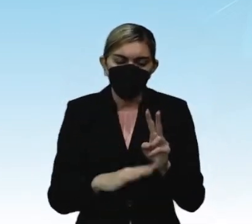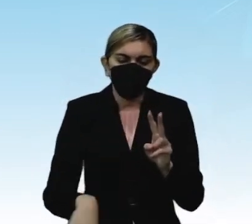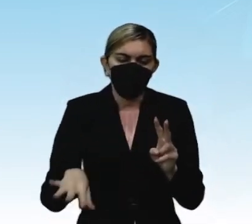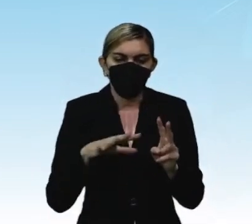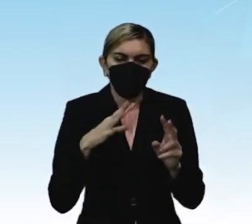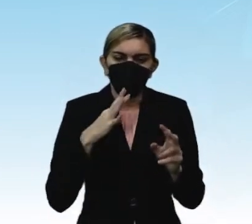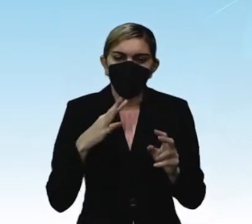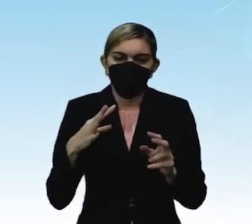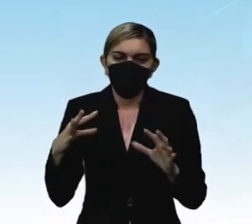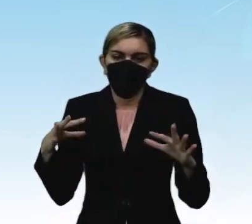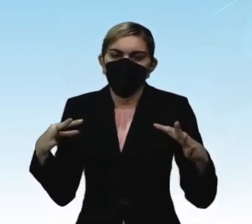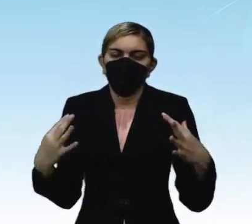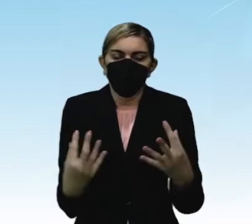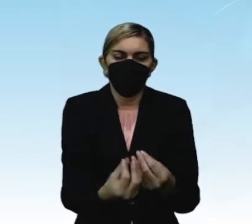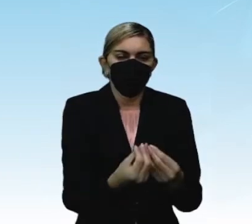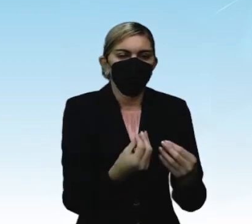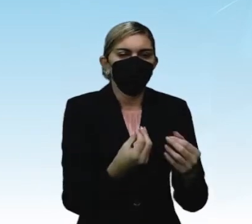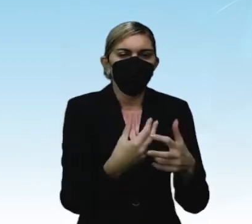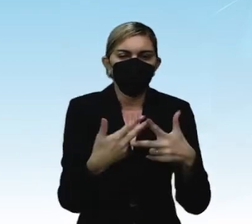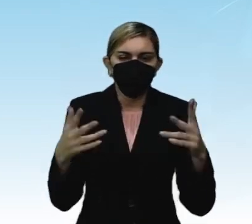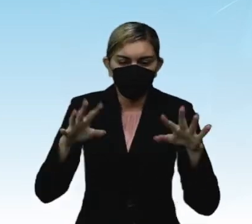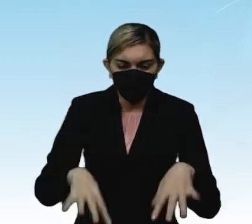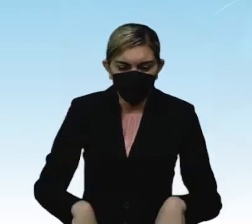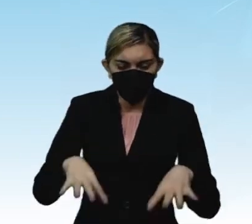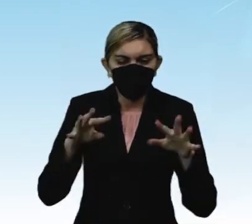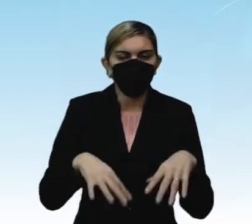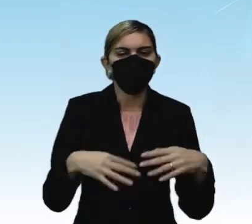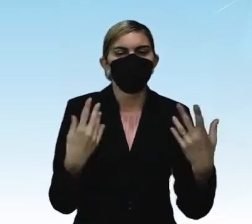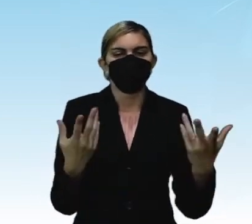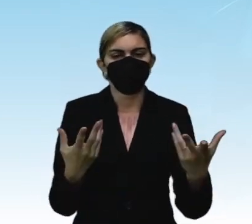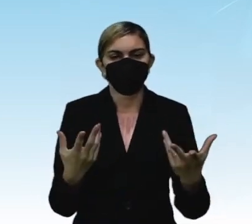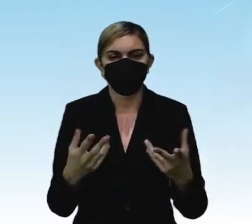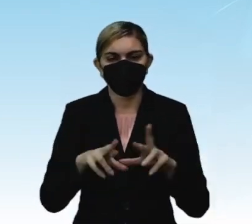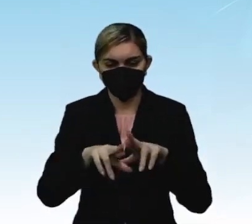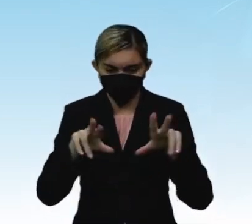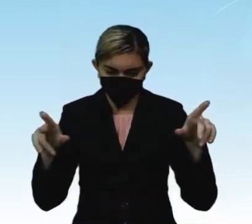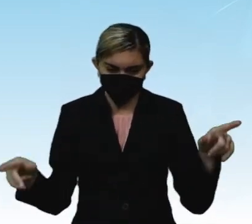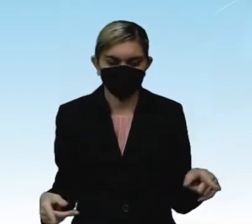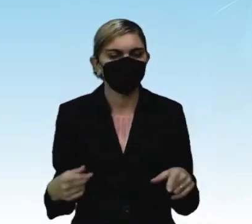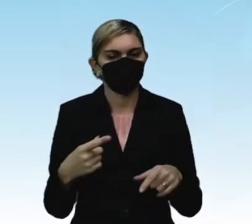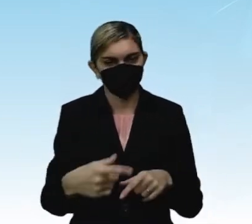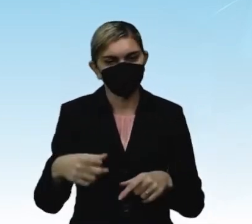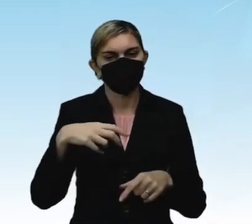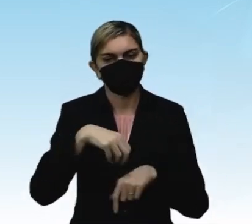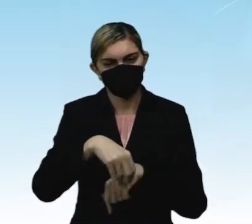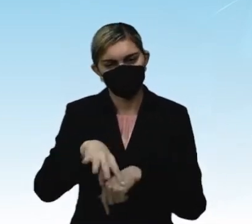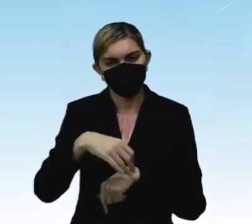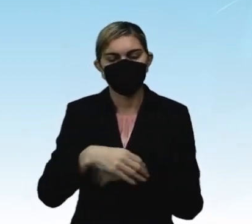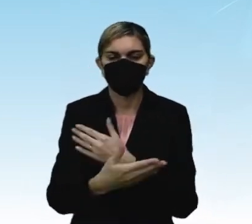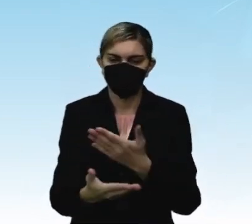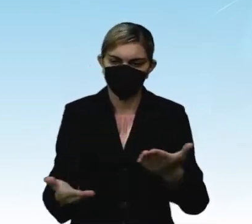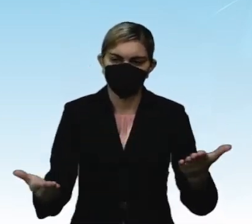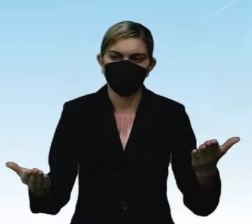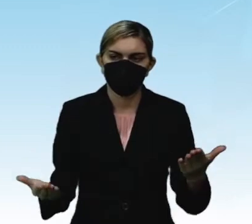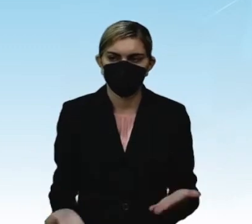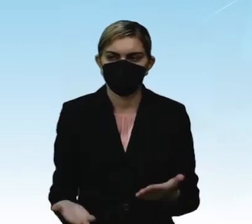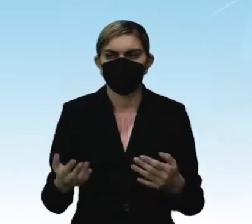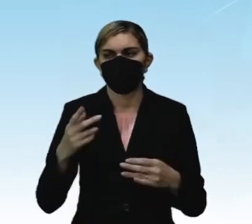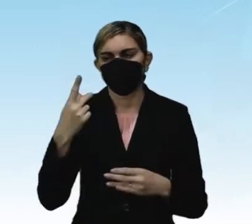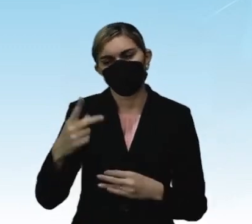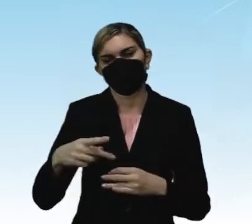conhece todos os rituais e recebe as mensagens dos deuses. Então, eles vão retribuir para vocês, ele é como